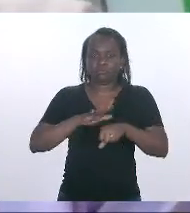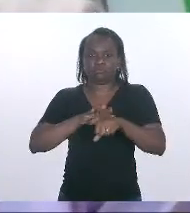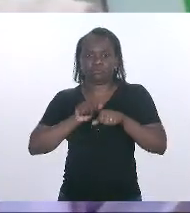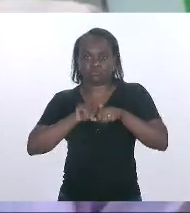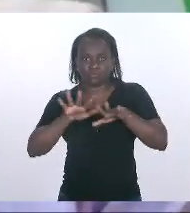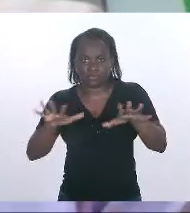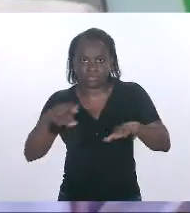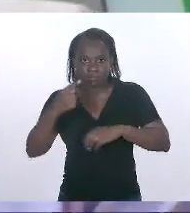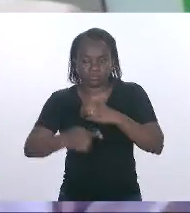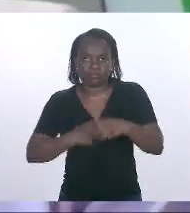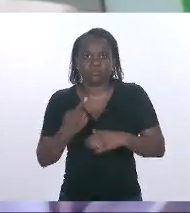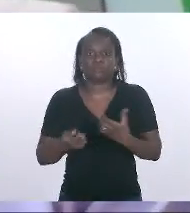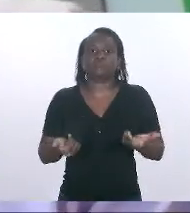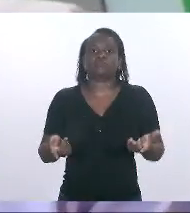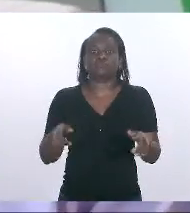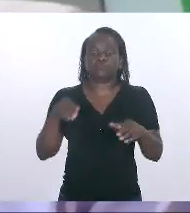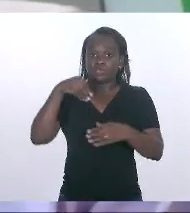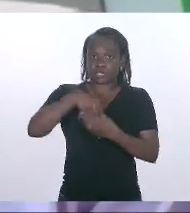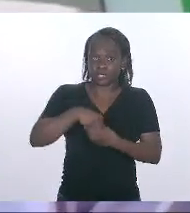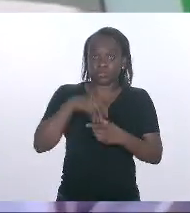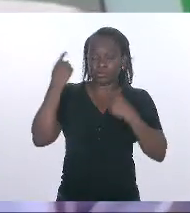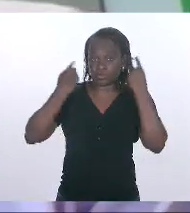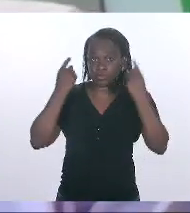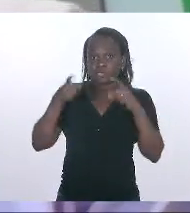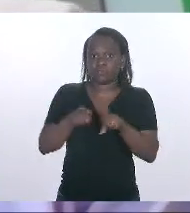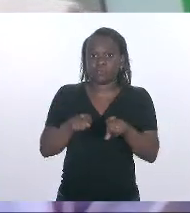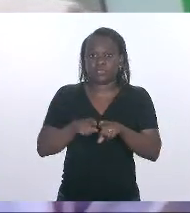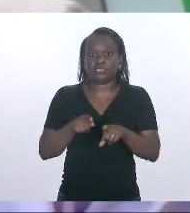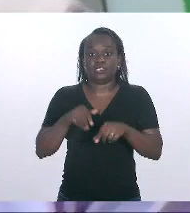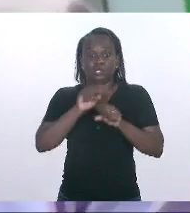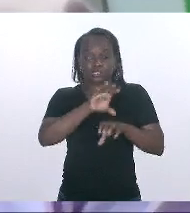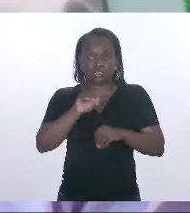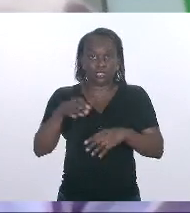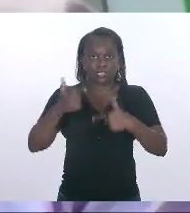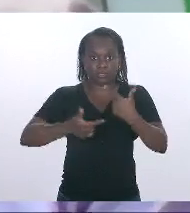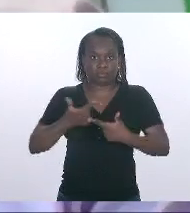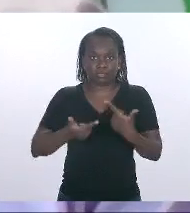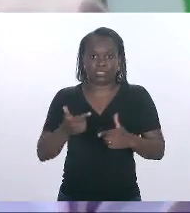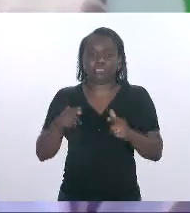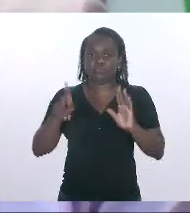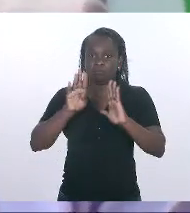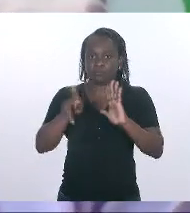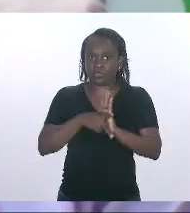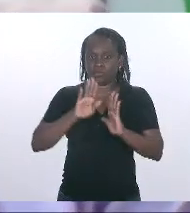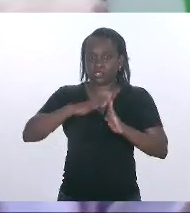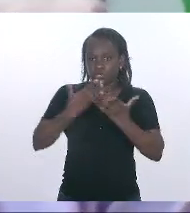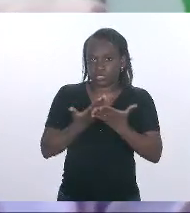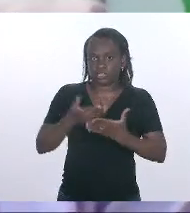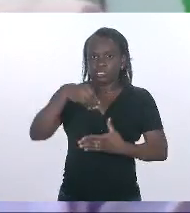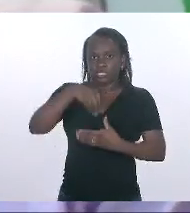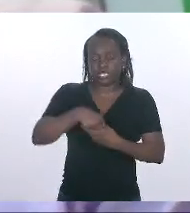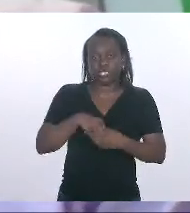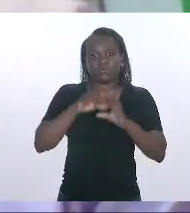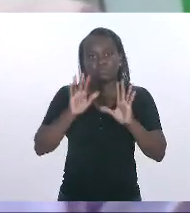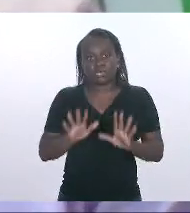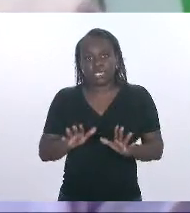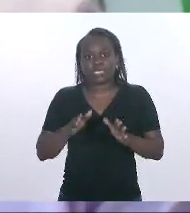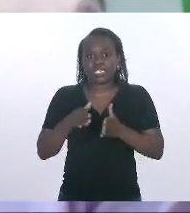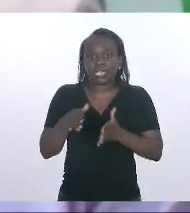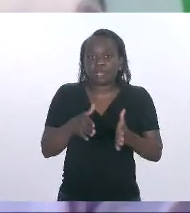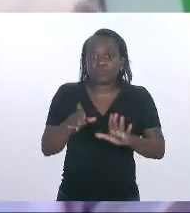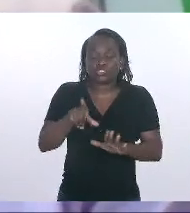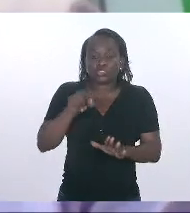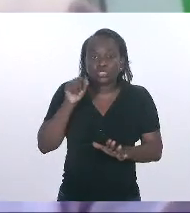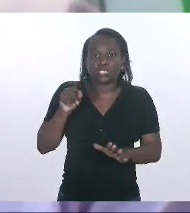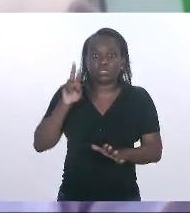pandemia, dentro das preocupações a serem trabalhadas, né, no âmbito escolar. Entretanto, o caminho